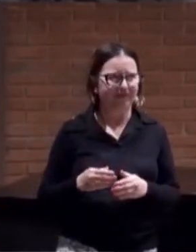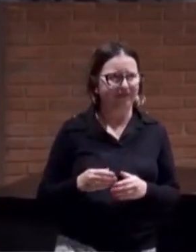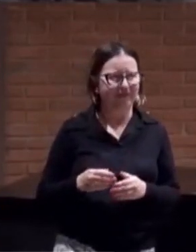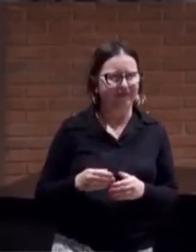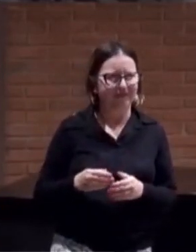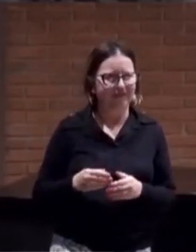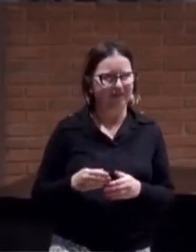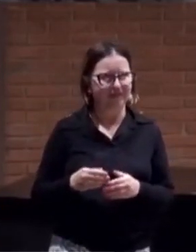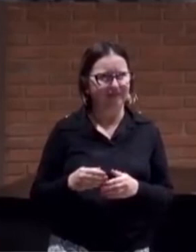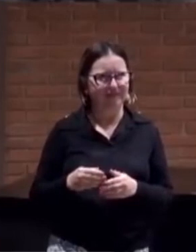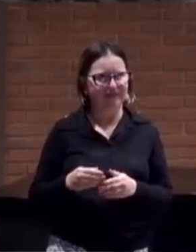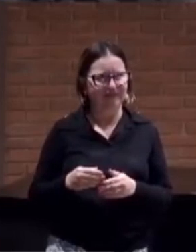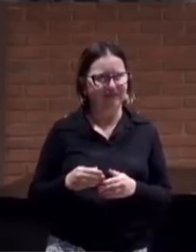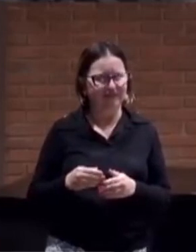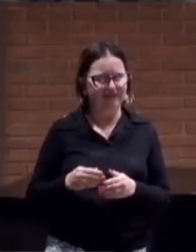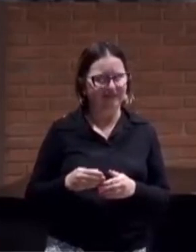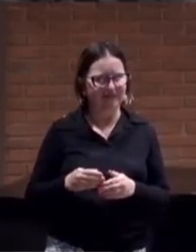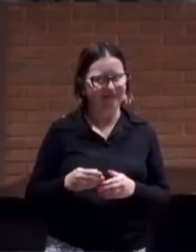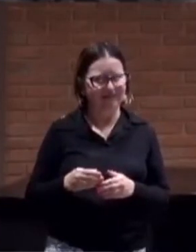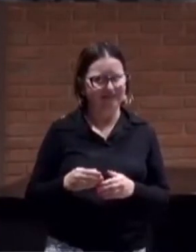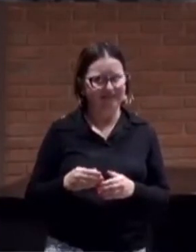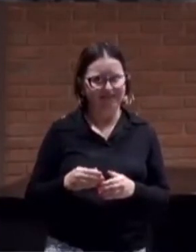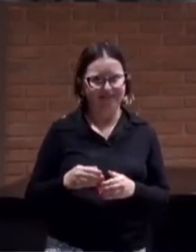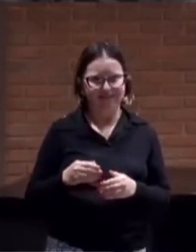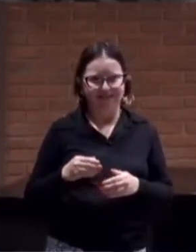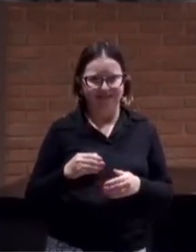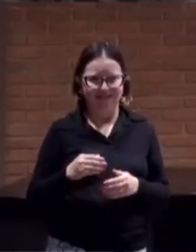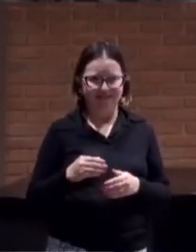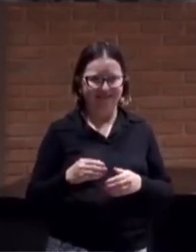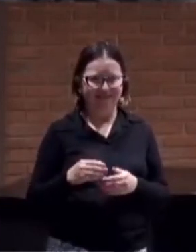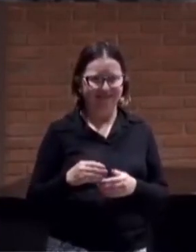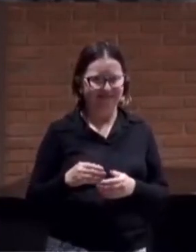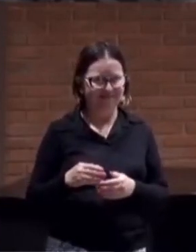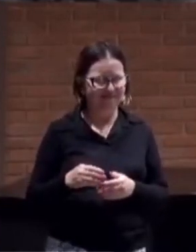numa discussão. Sabe o que aconteceu com ele?